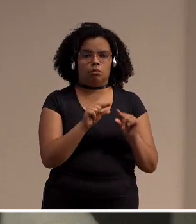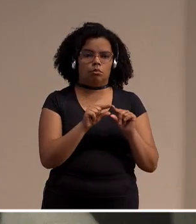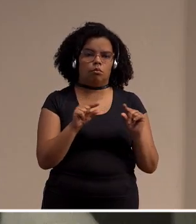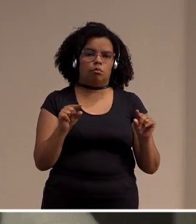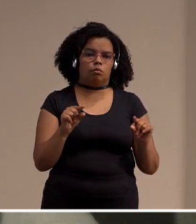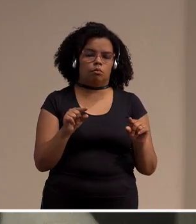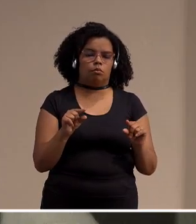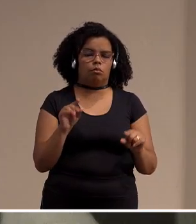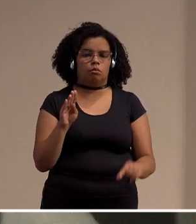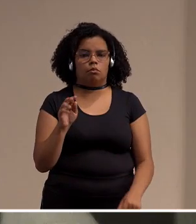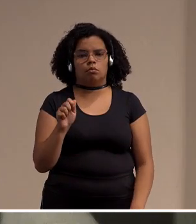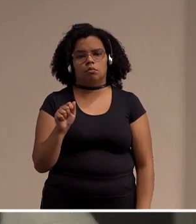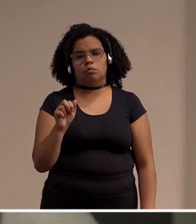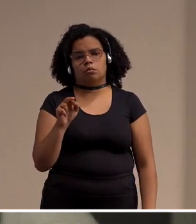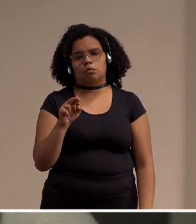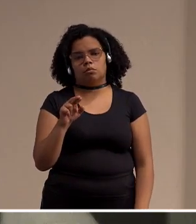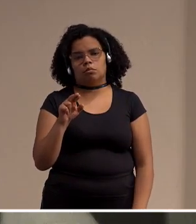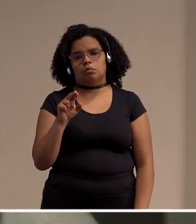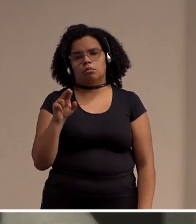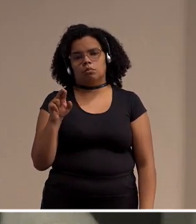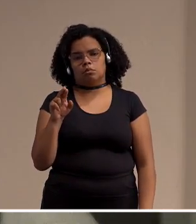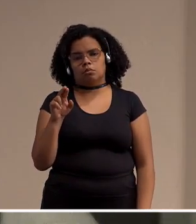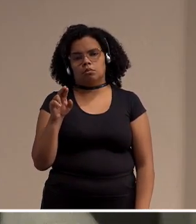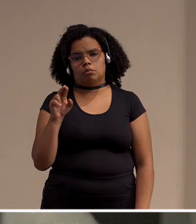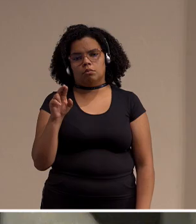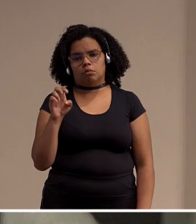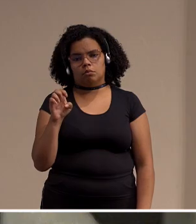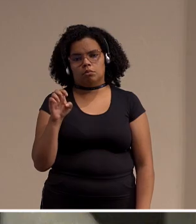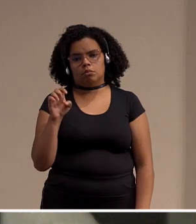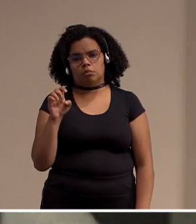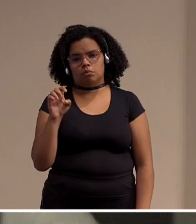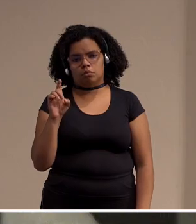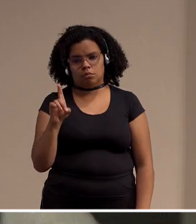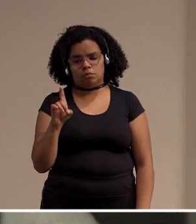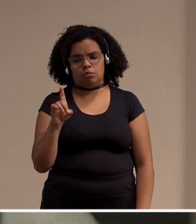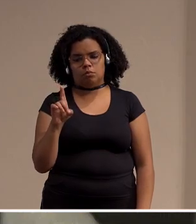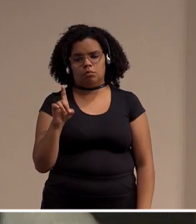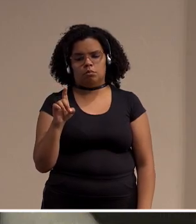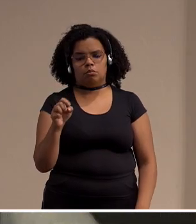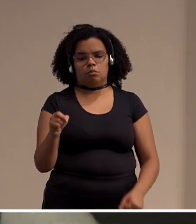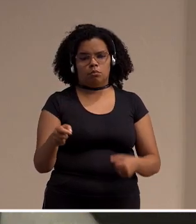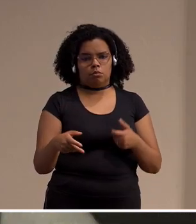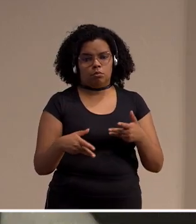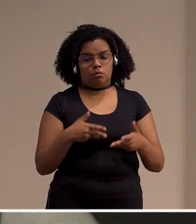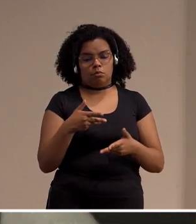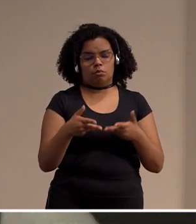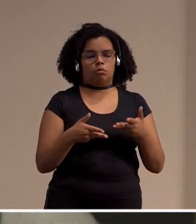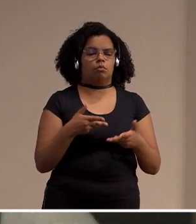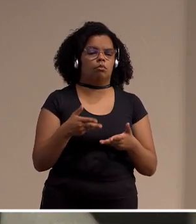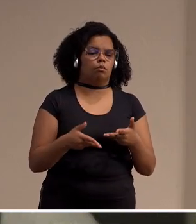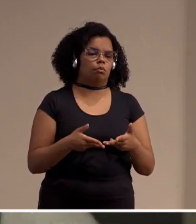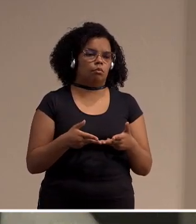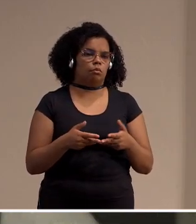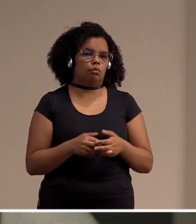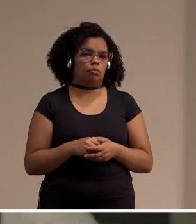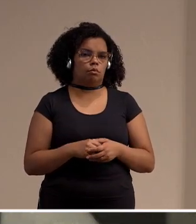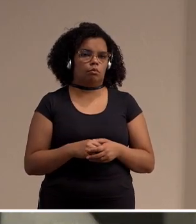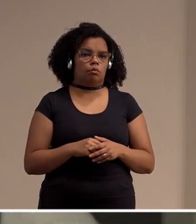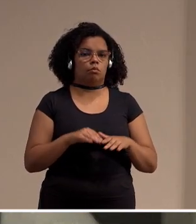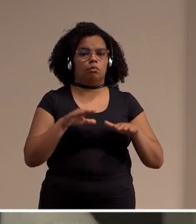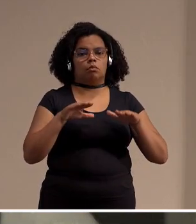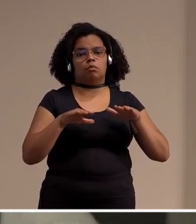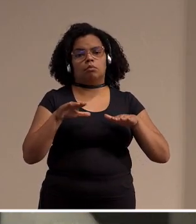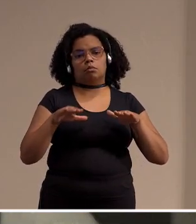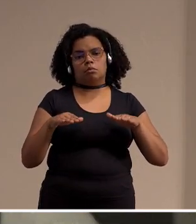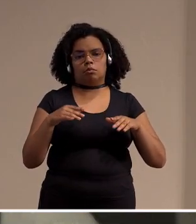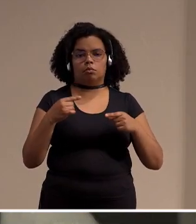Ballard faz para Crash, onde ele fala assim, bem, na medida em que a